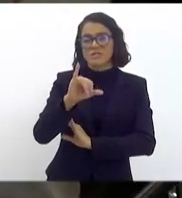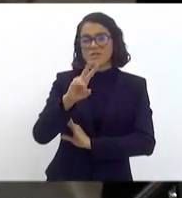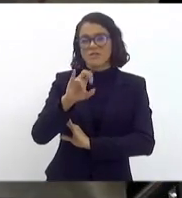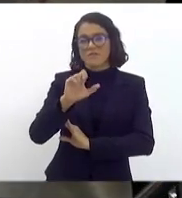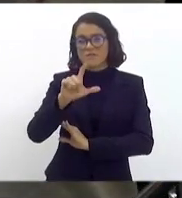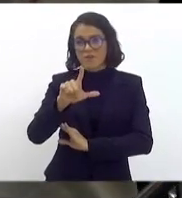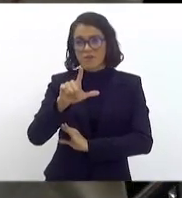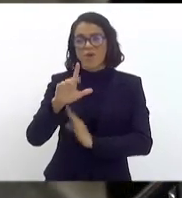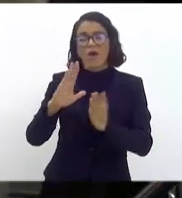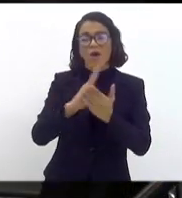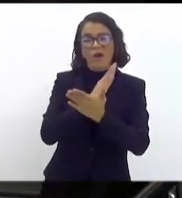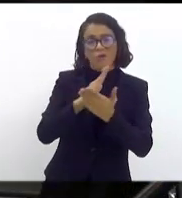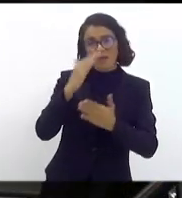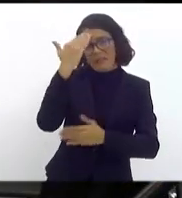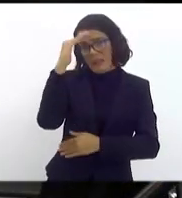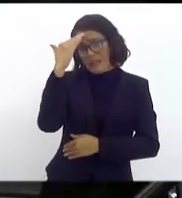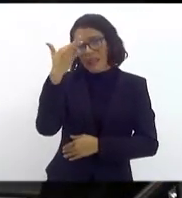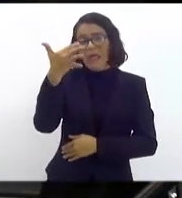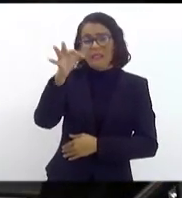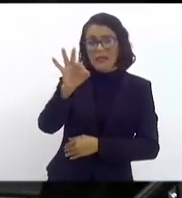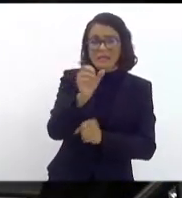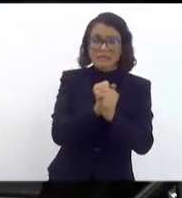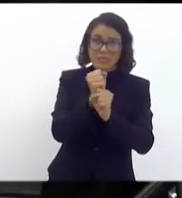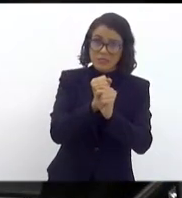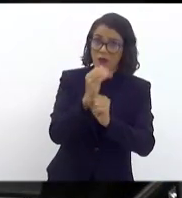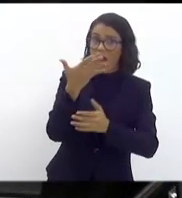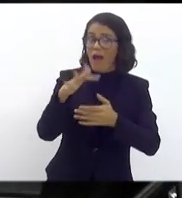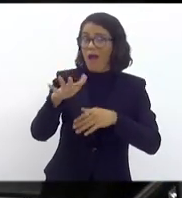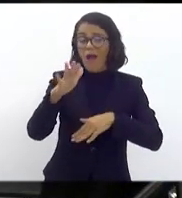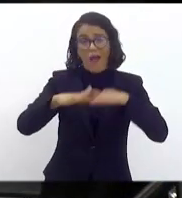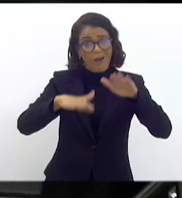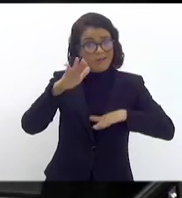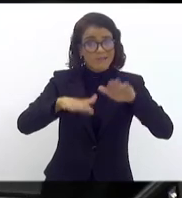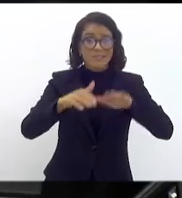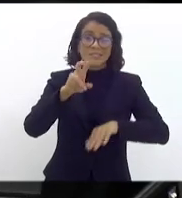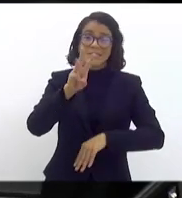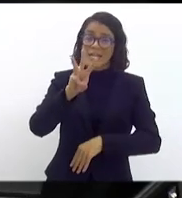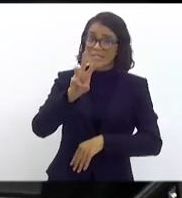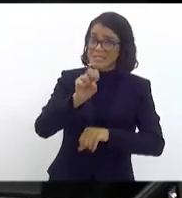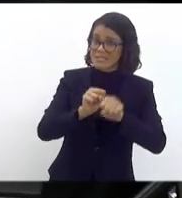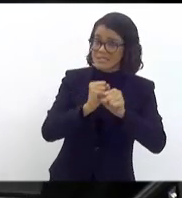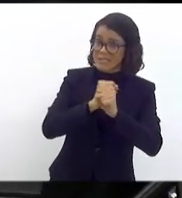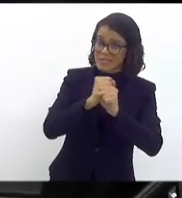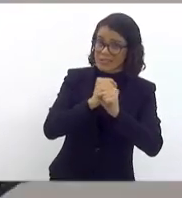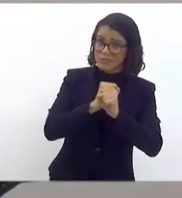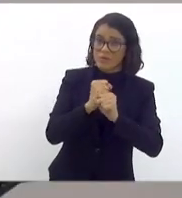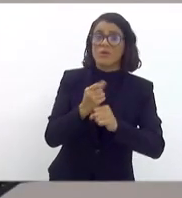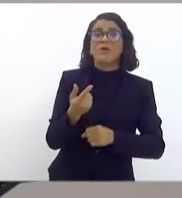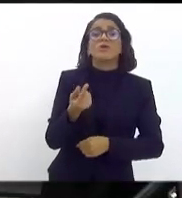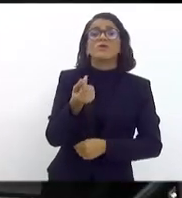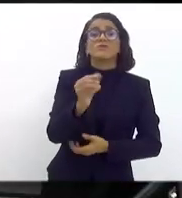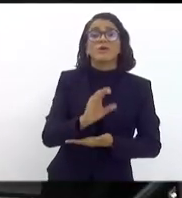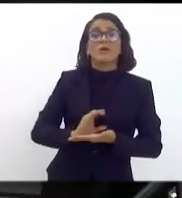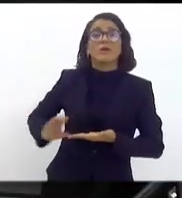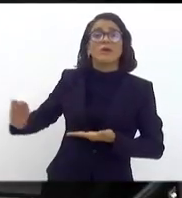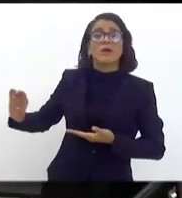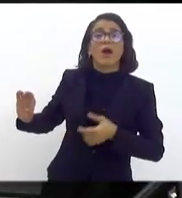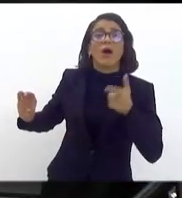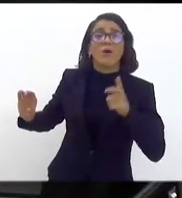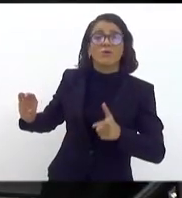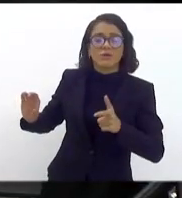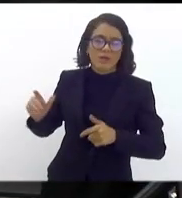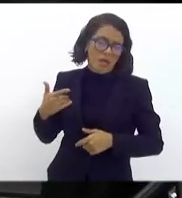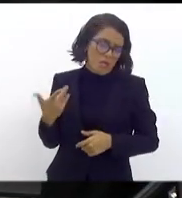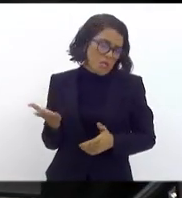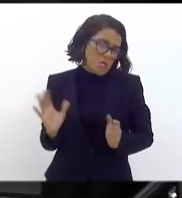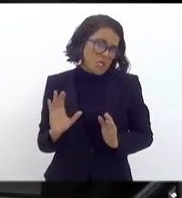Alguns entendem que são 10 anos, alguns entendem que são 3 anos. Meu entendimento é que são 3 anos. Mas vai para onde o crédito? Mas isso é o Código Civil,